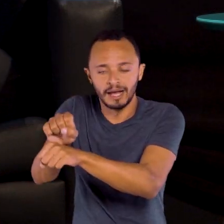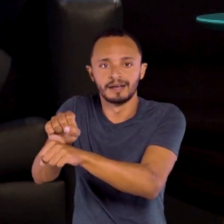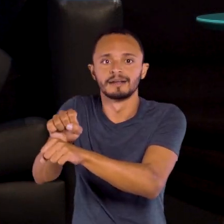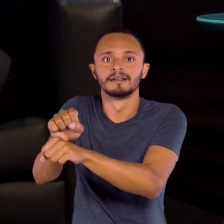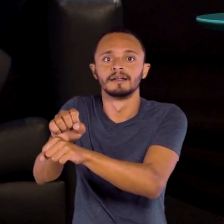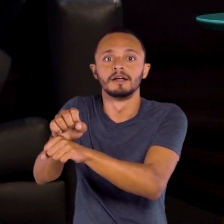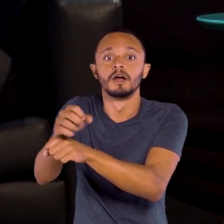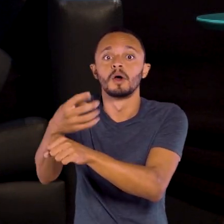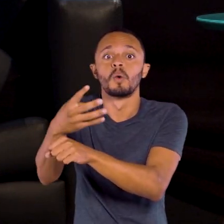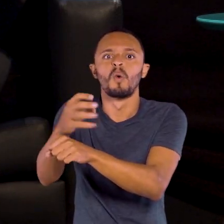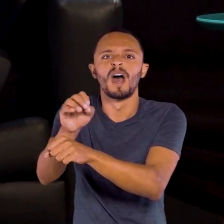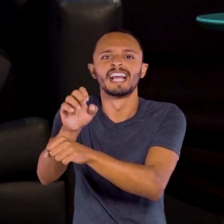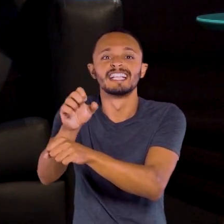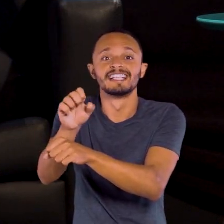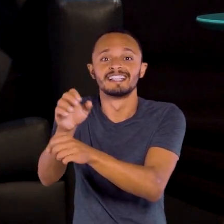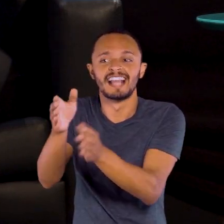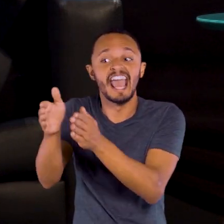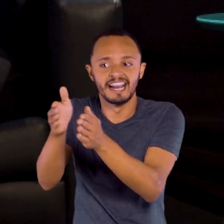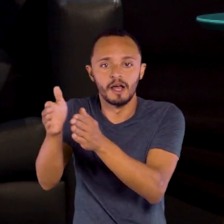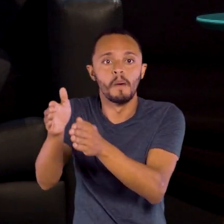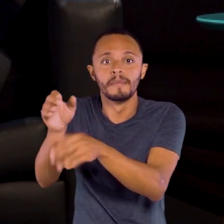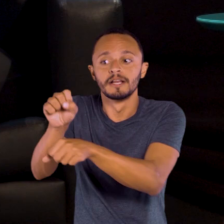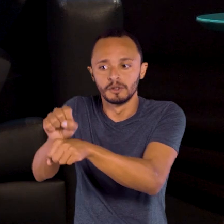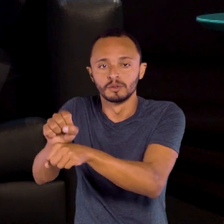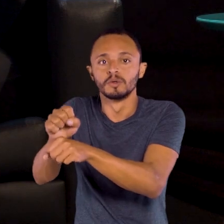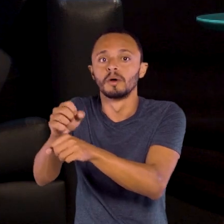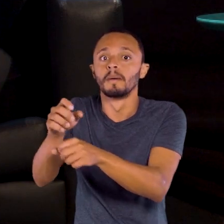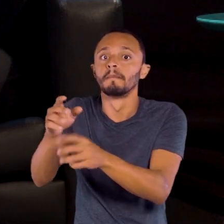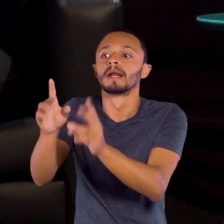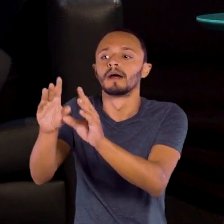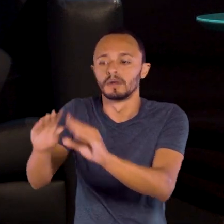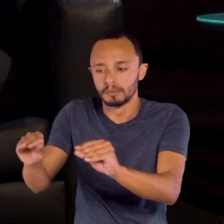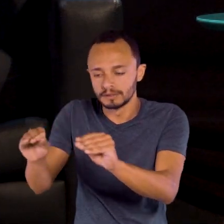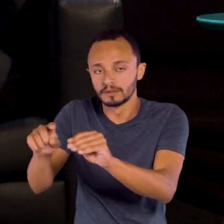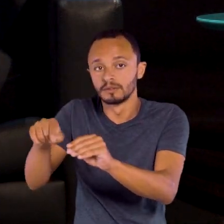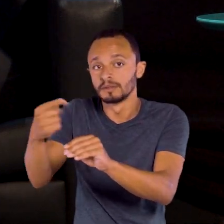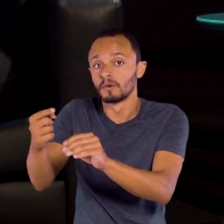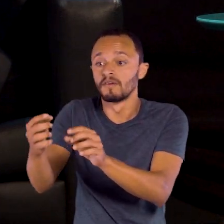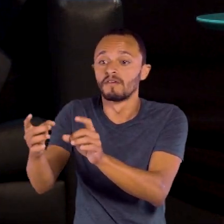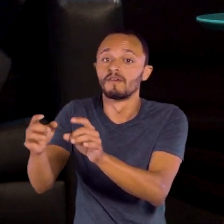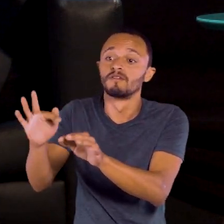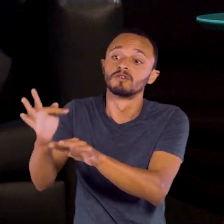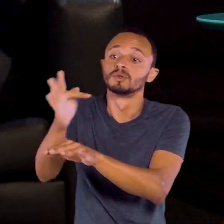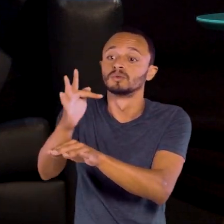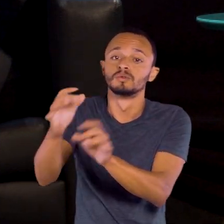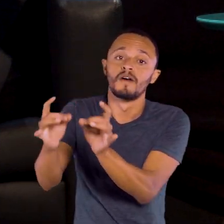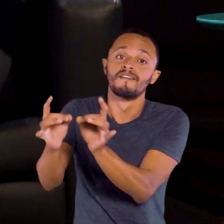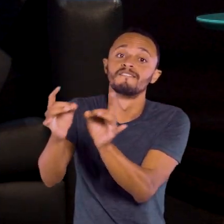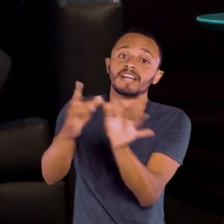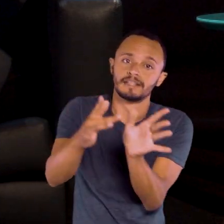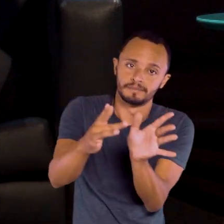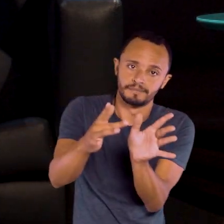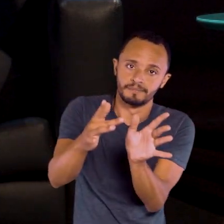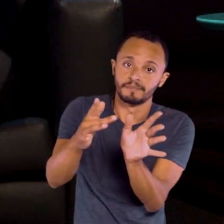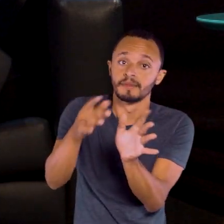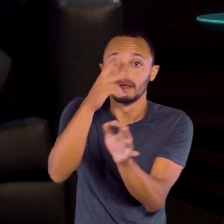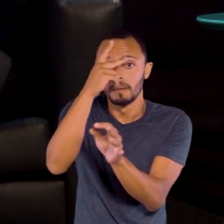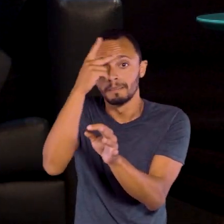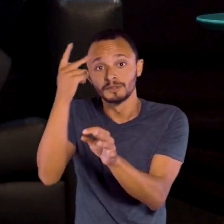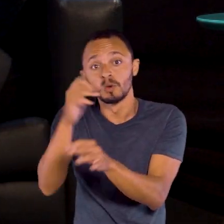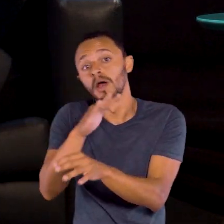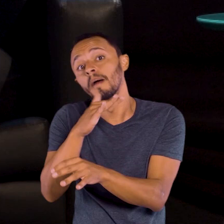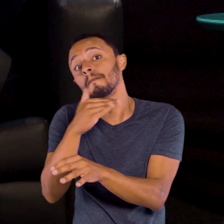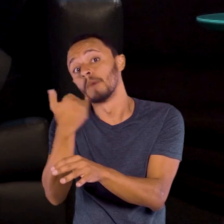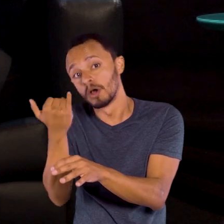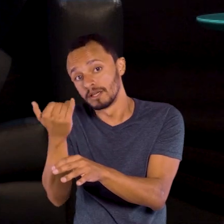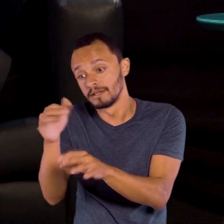minimamente lá do que eles chamavam lá de uma recuperação para serem vendidas. E as pessoas que morriam eram